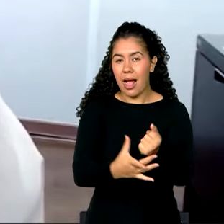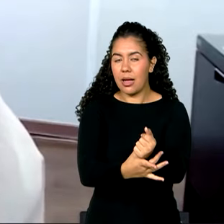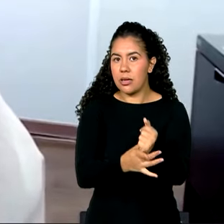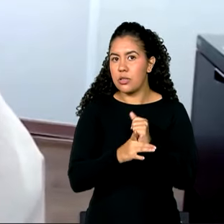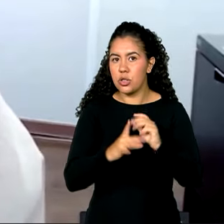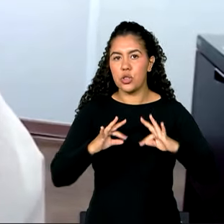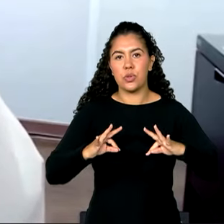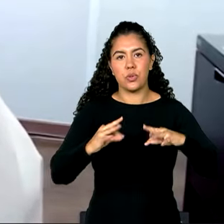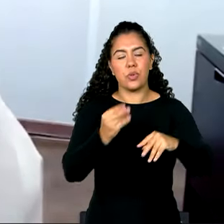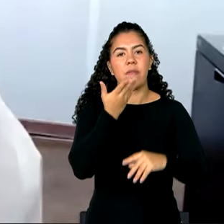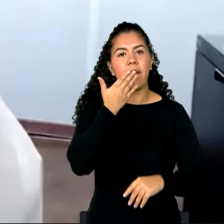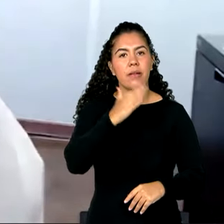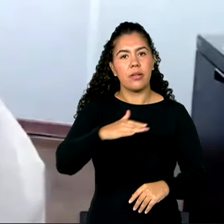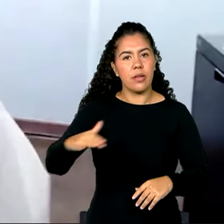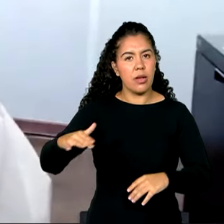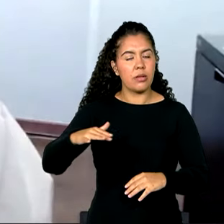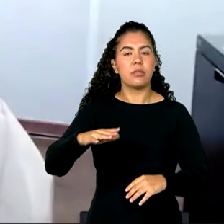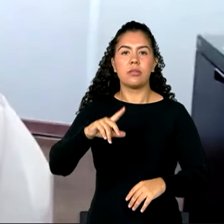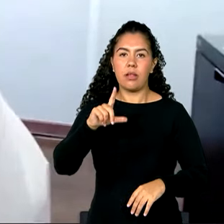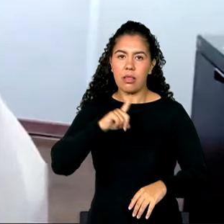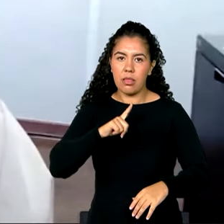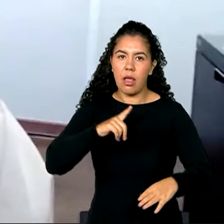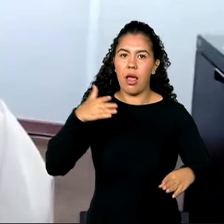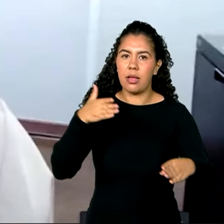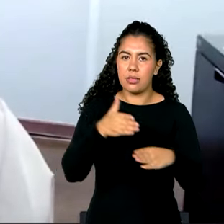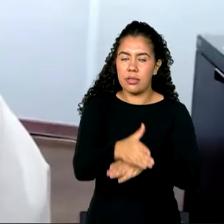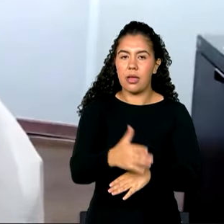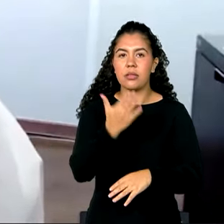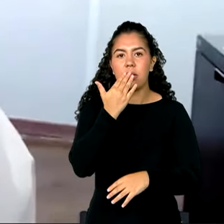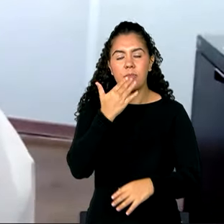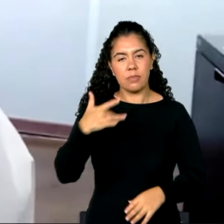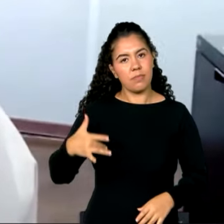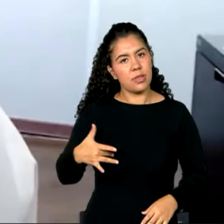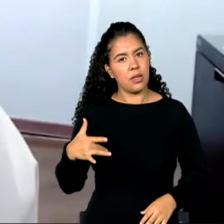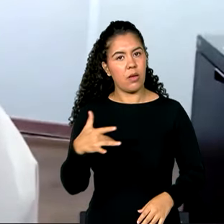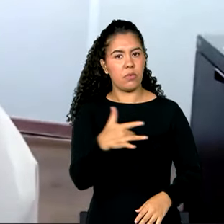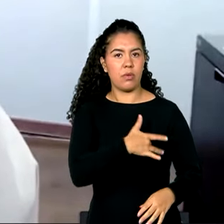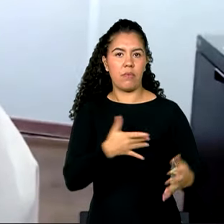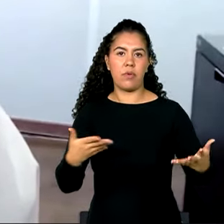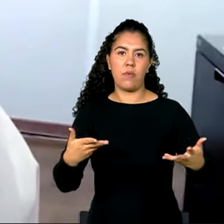tenham acesso a uma alimentação nutritiva, saudável e de qualidade nas escolas.